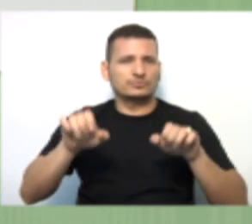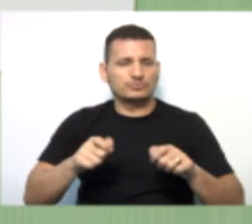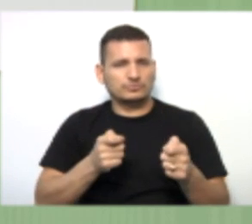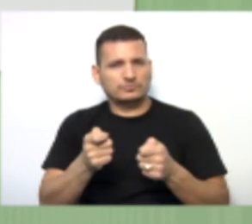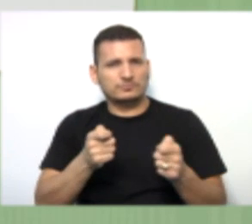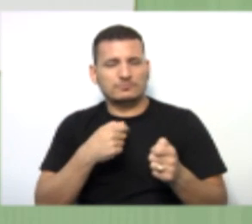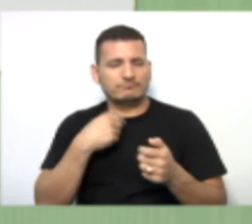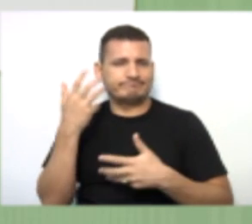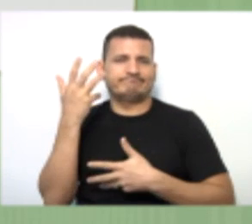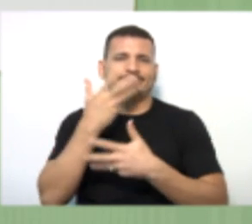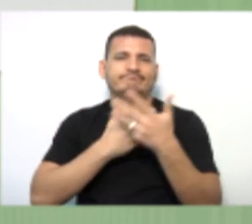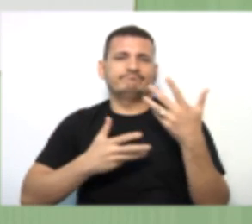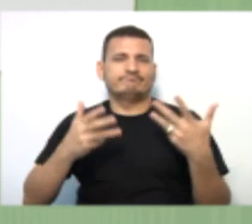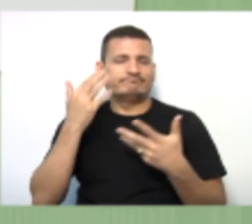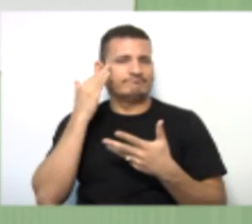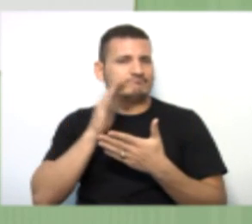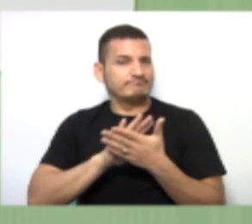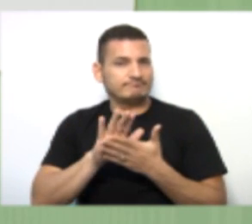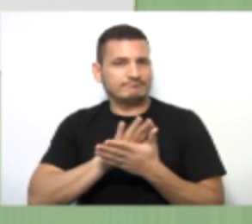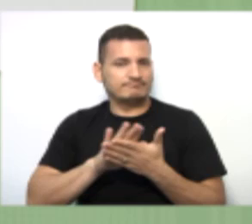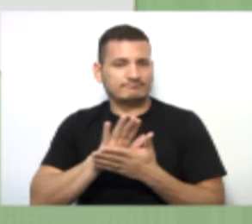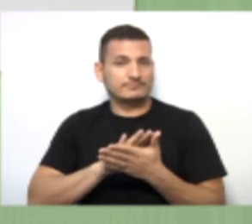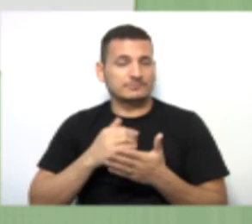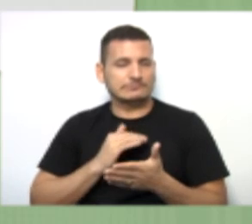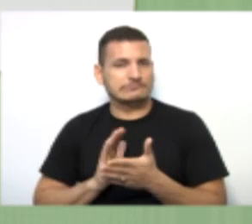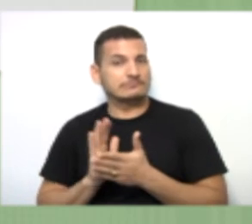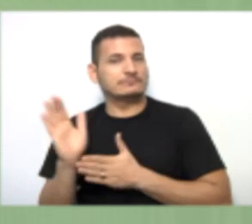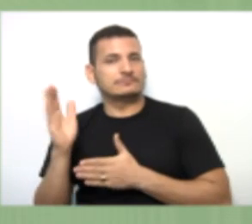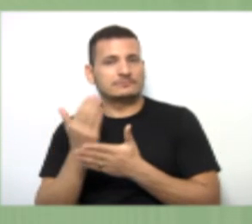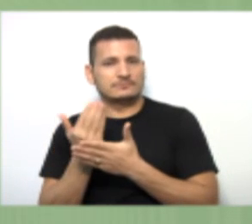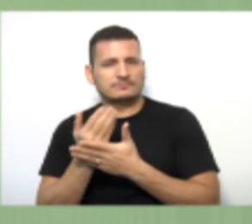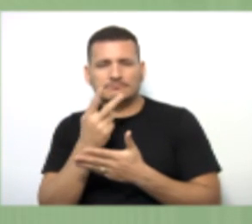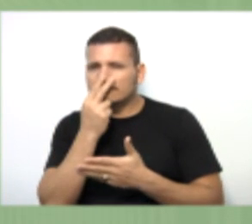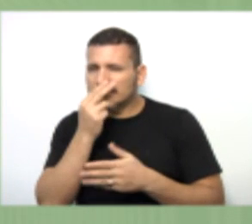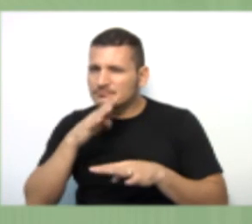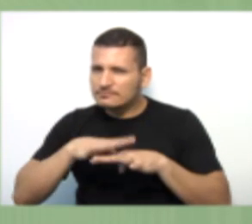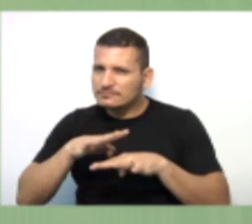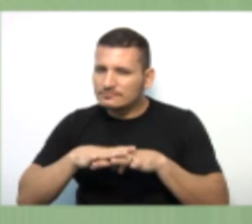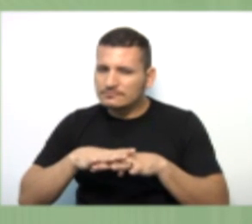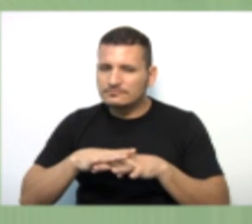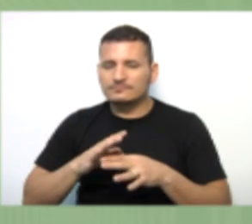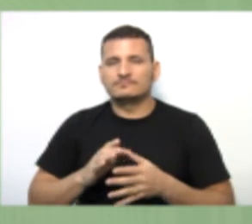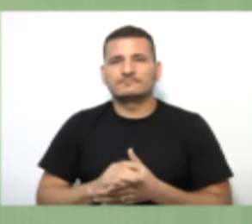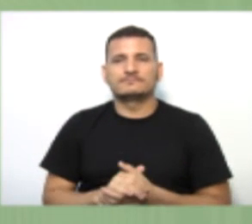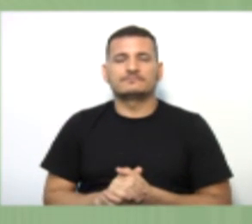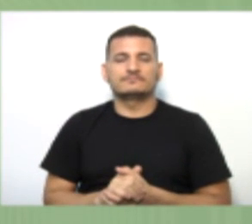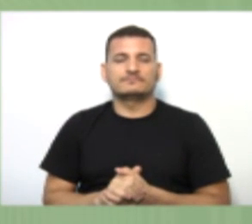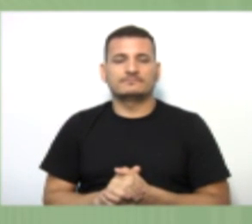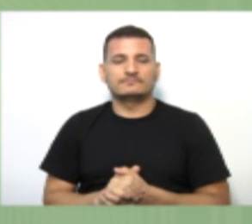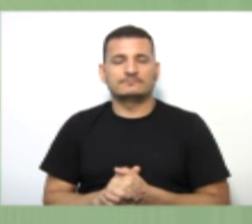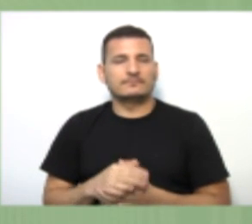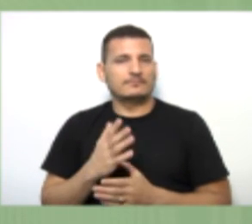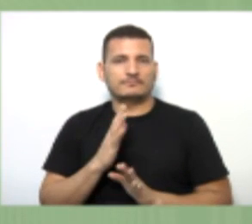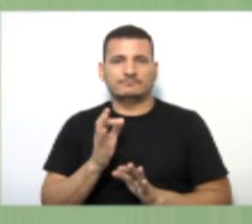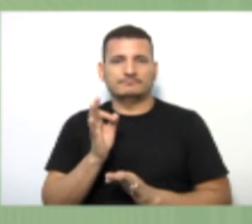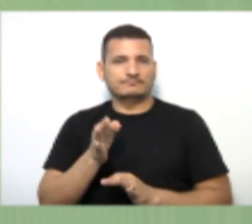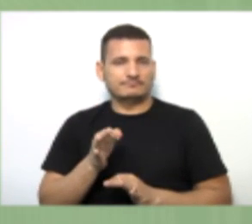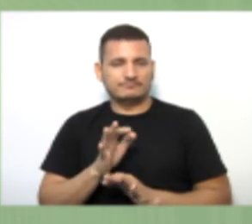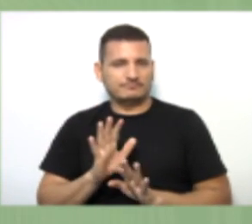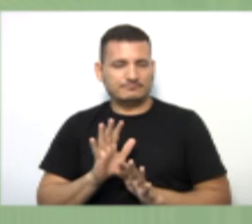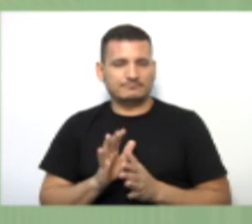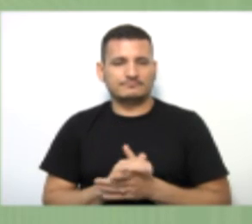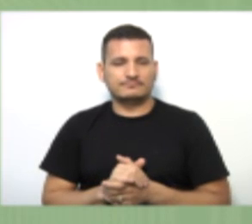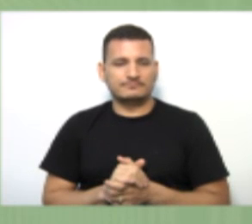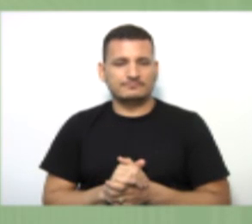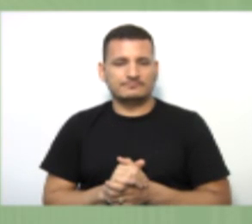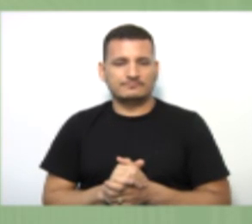estou meio perdido. Estou começando a querer correr da aula, porque será que vai envolver muita matemática? Vamos lá, não é tão bem assim.